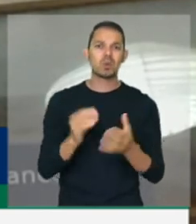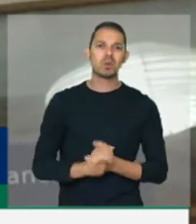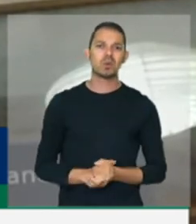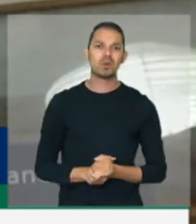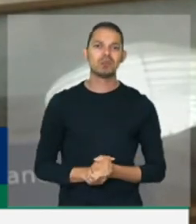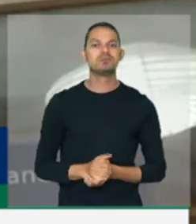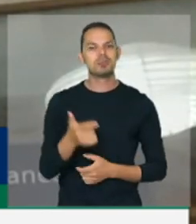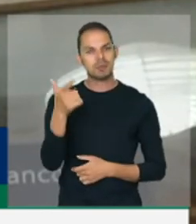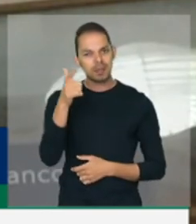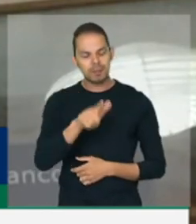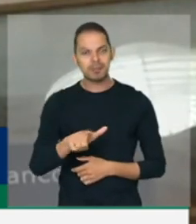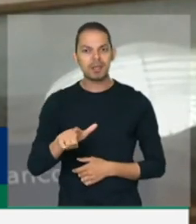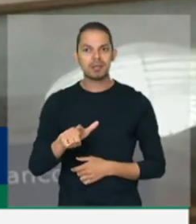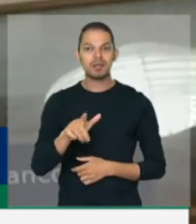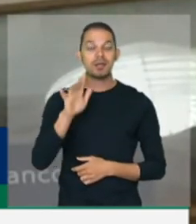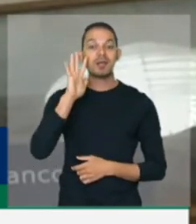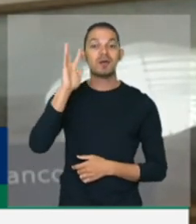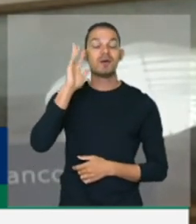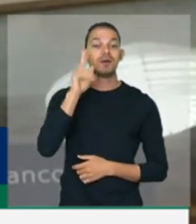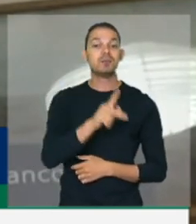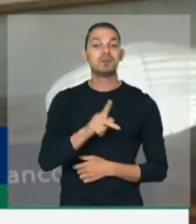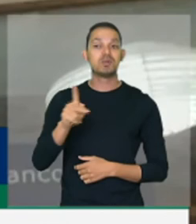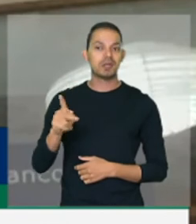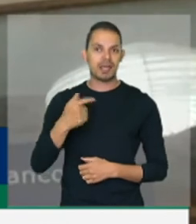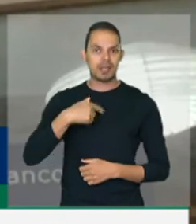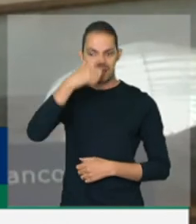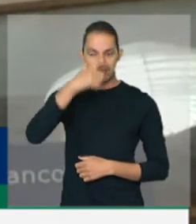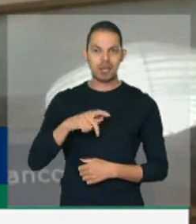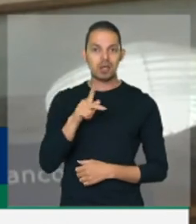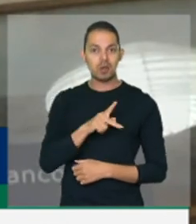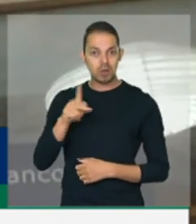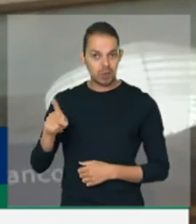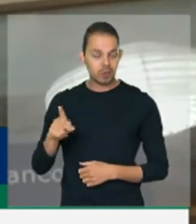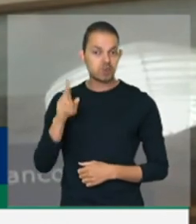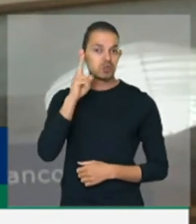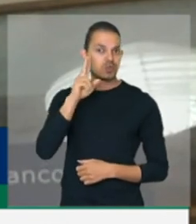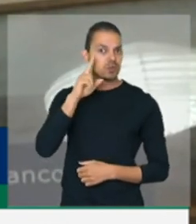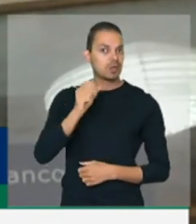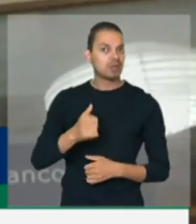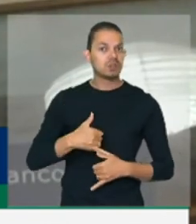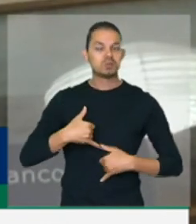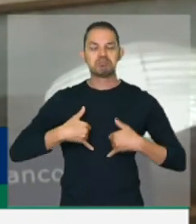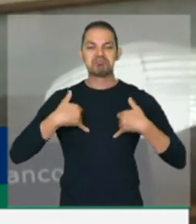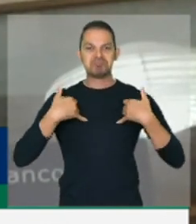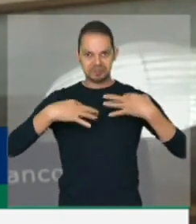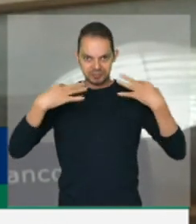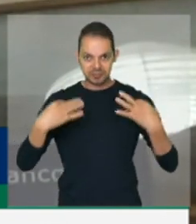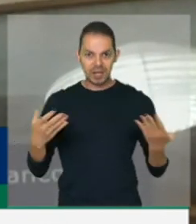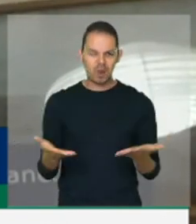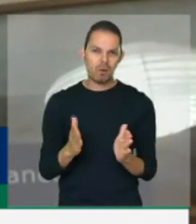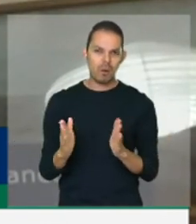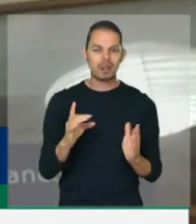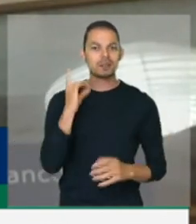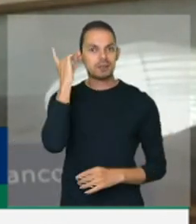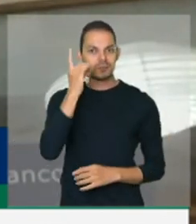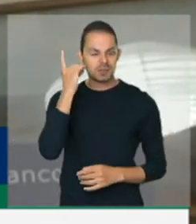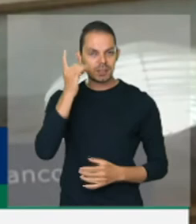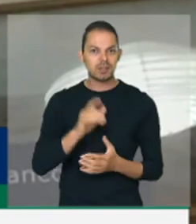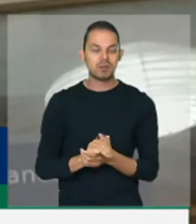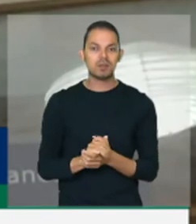fazer uma referência. Eu sou professor de história, com muito orgulho. Eu estou deputado. Não há simetria entre o